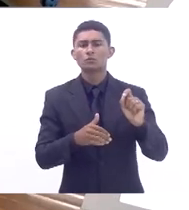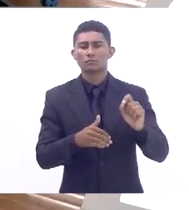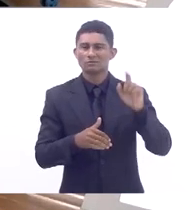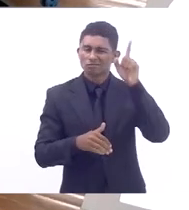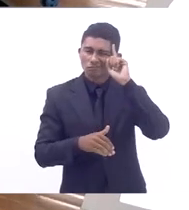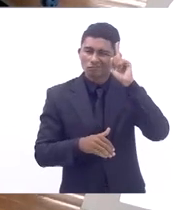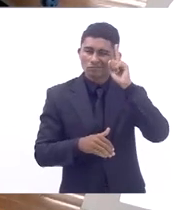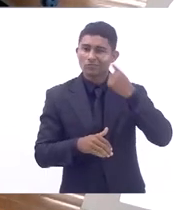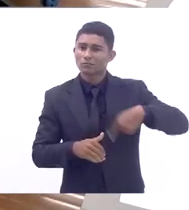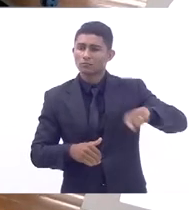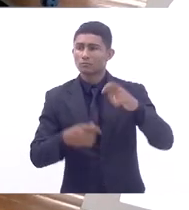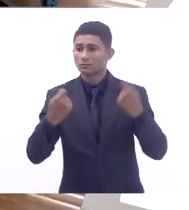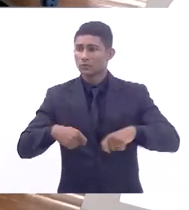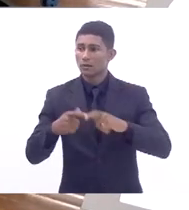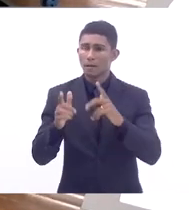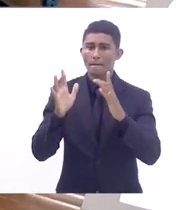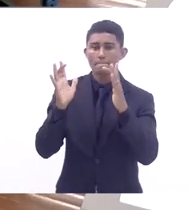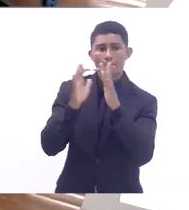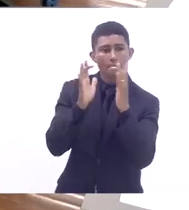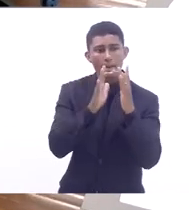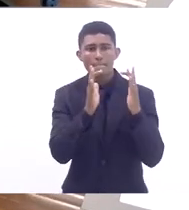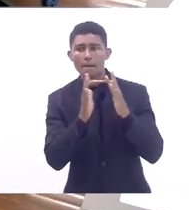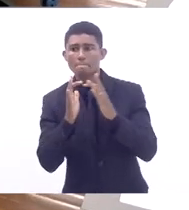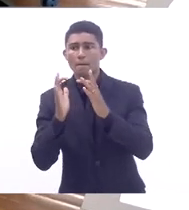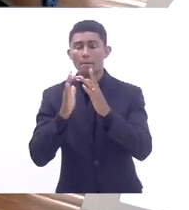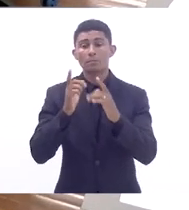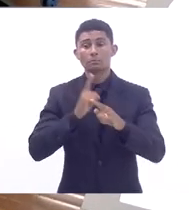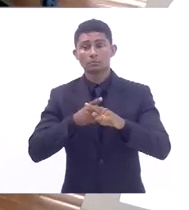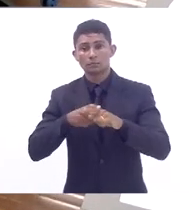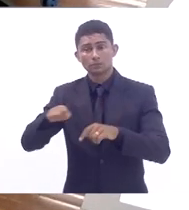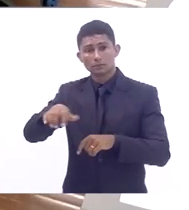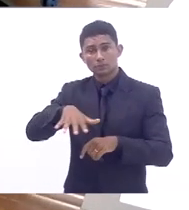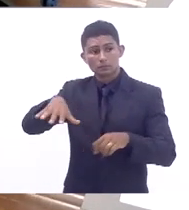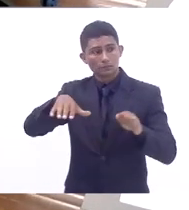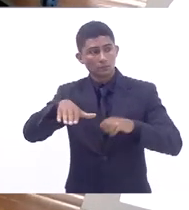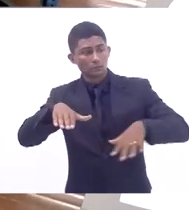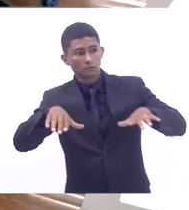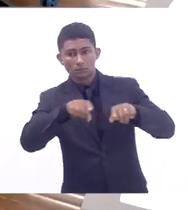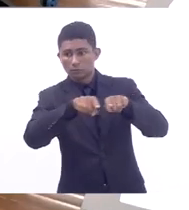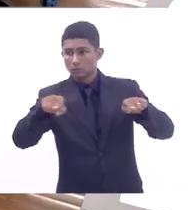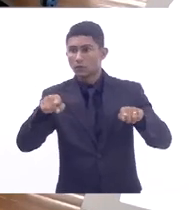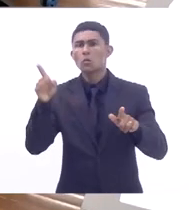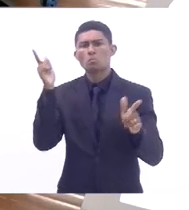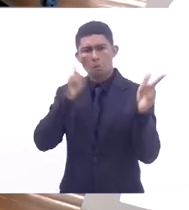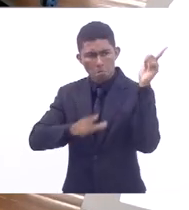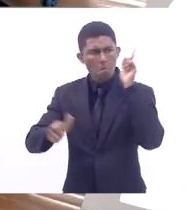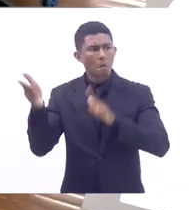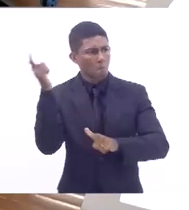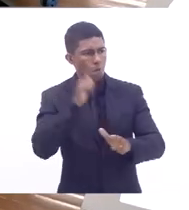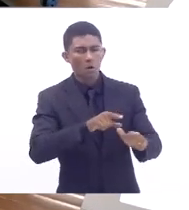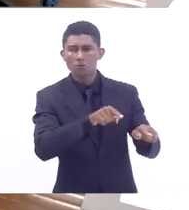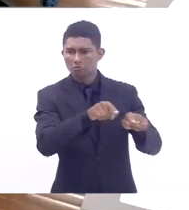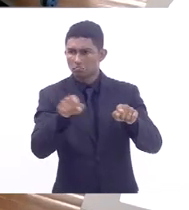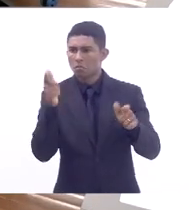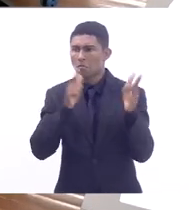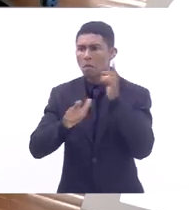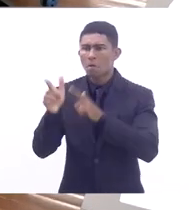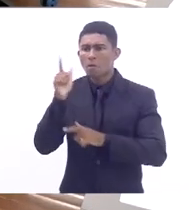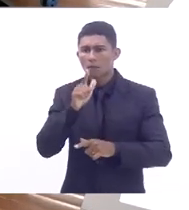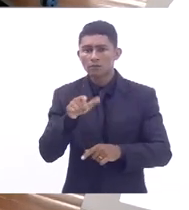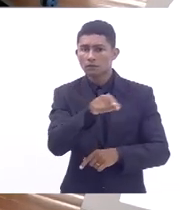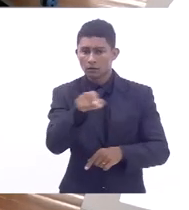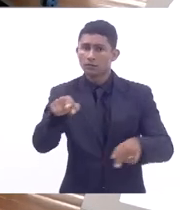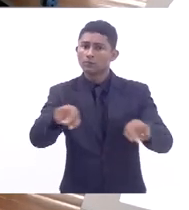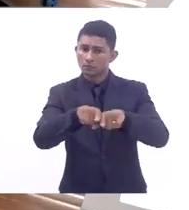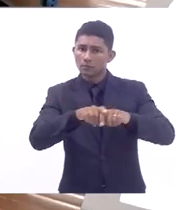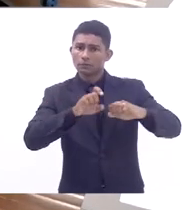que ficar bastante um contato porque algumas outras categorias que infelizmente tem tem conseguido dosagem mais prestígio junto ao governo